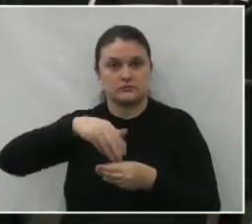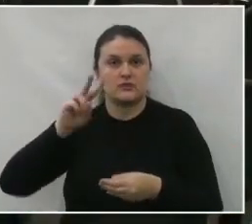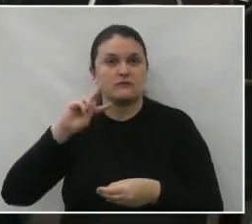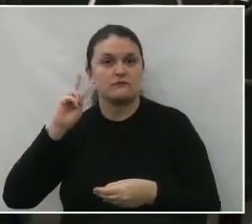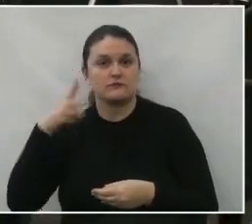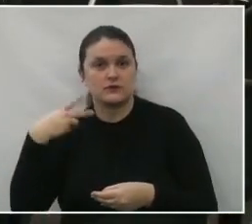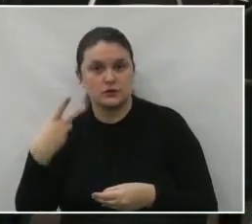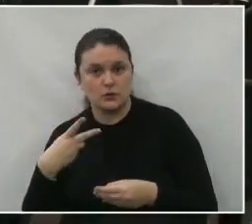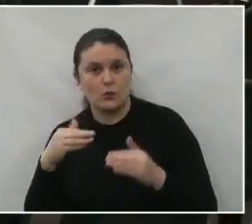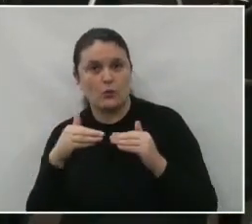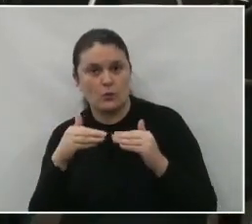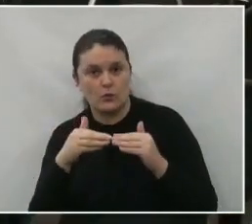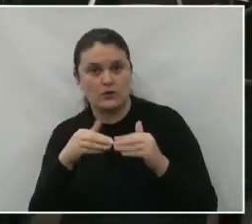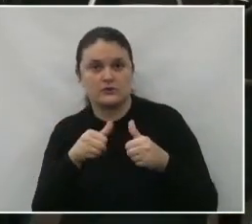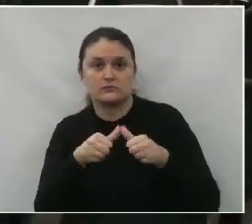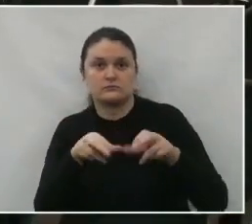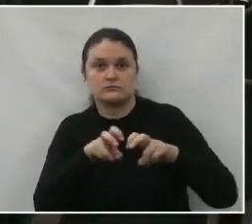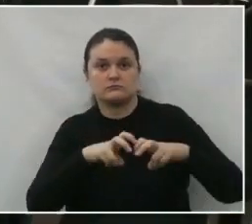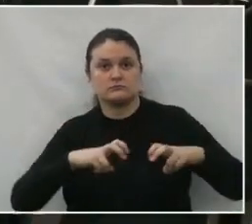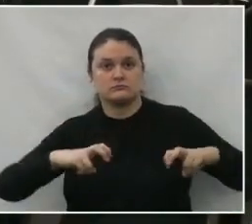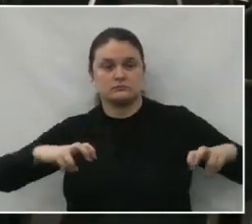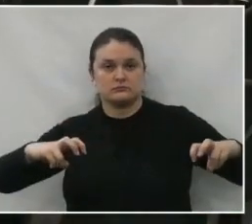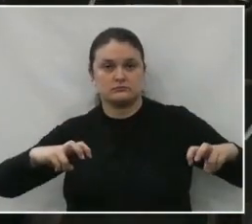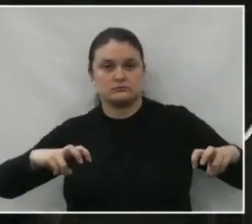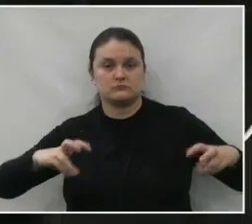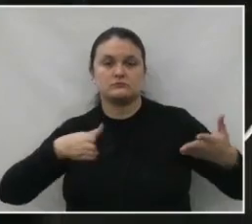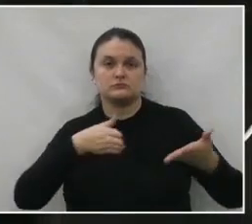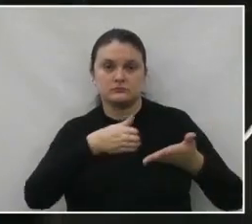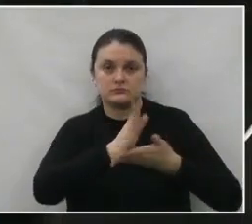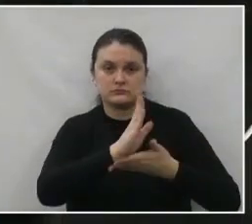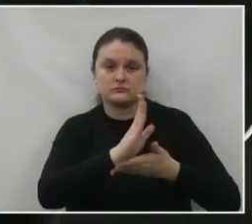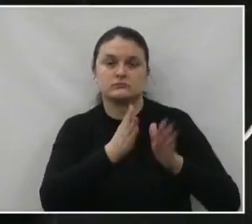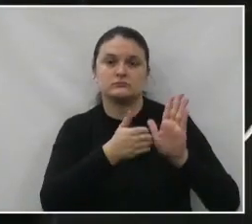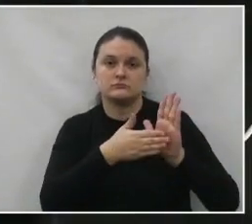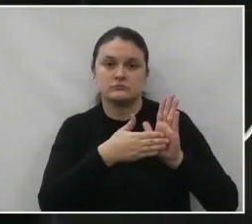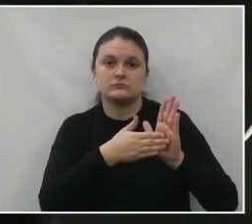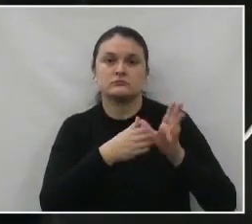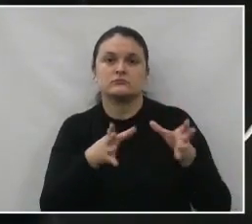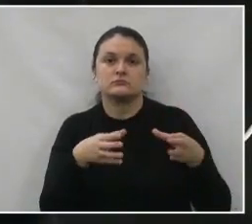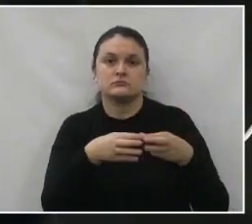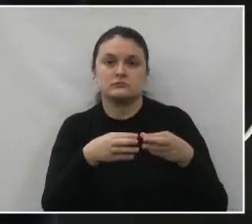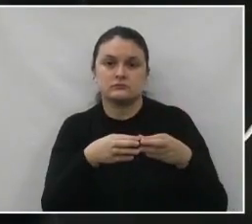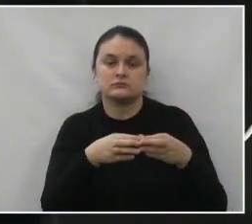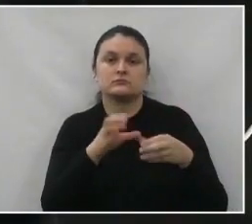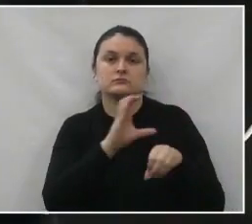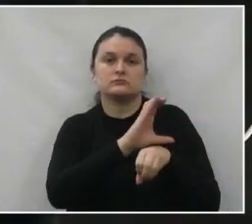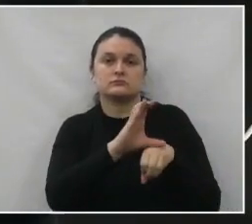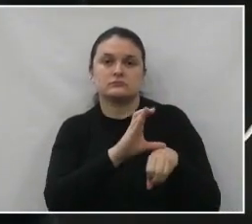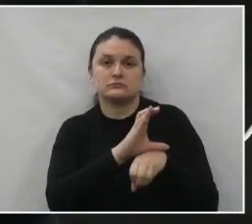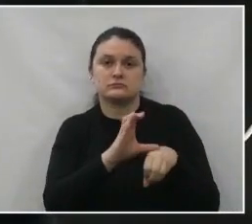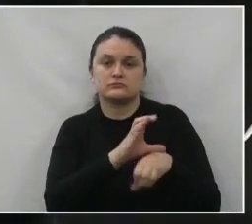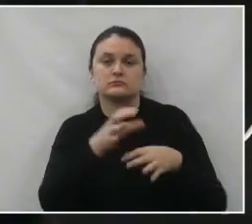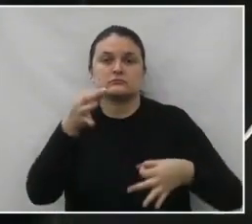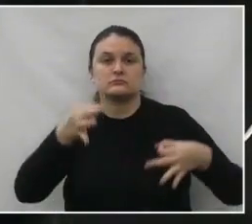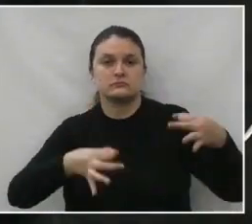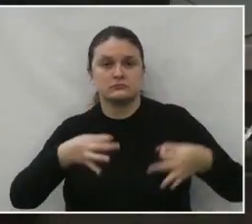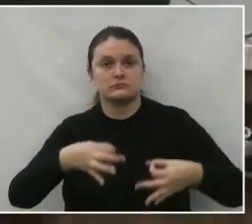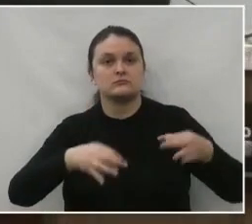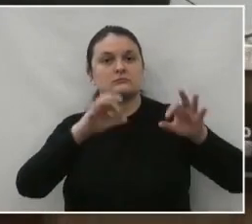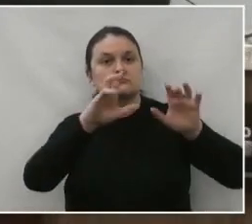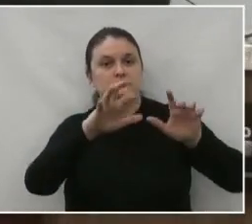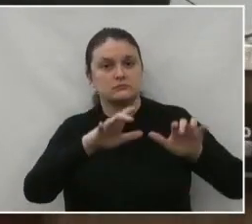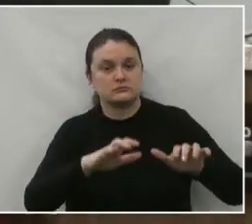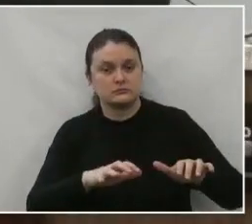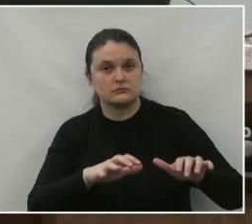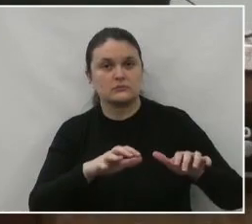senhores vereadores que aprovam, permaneçam como estão. Aprovado o parecer fundamentado da Comissão de Constituição, Justiça e Redação